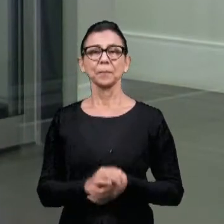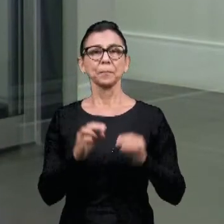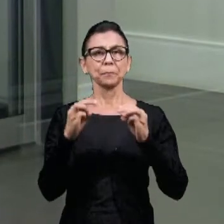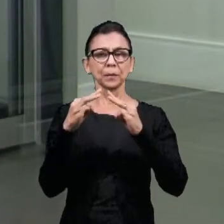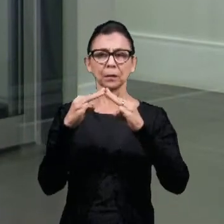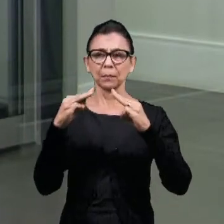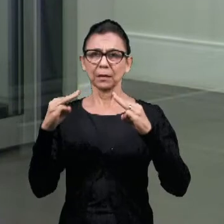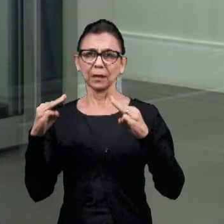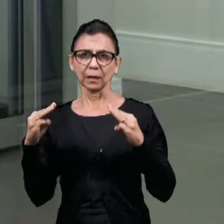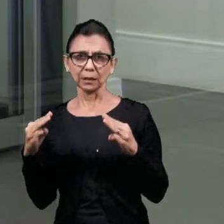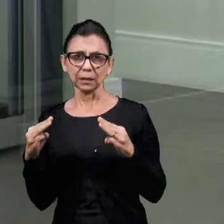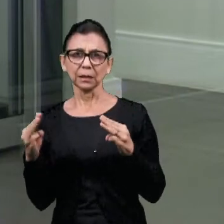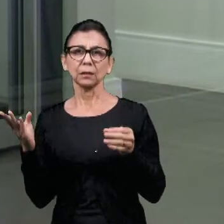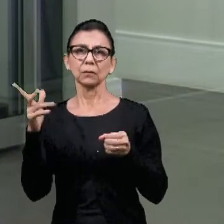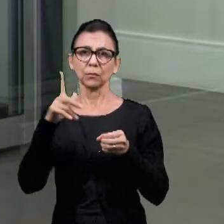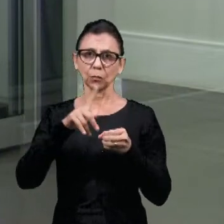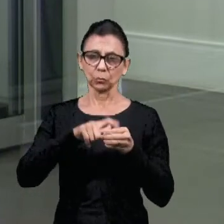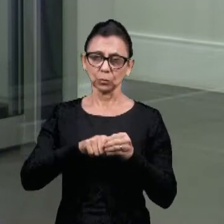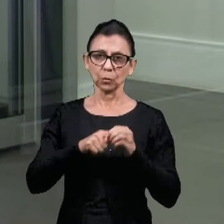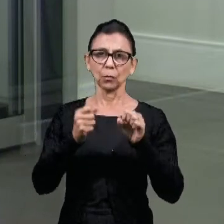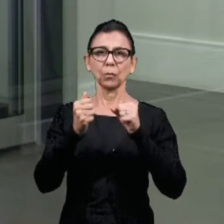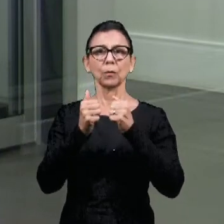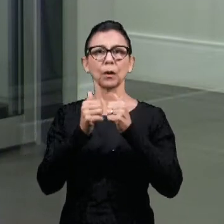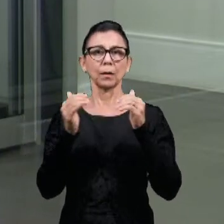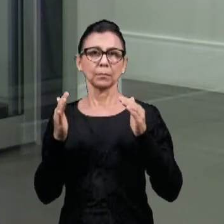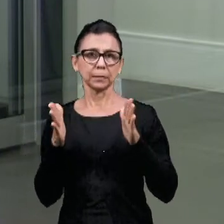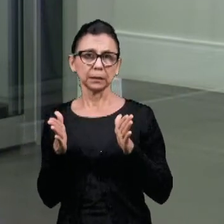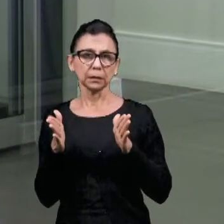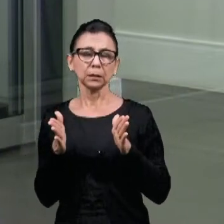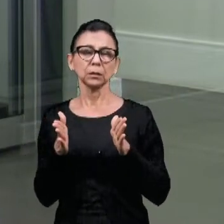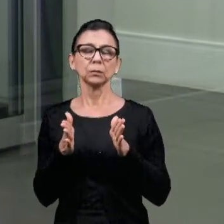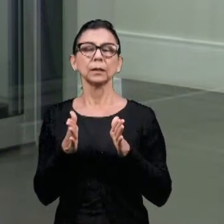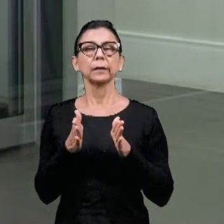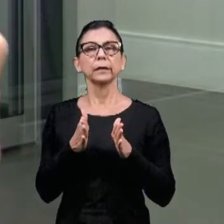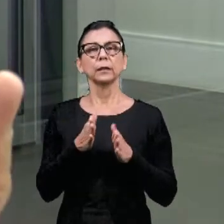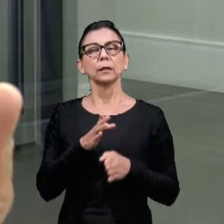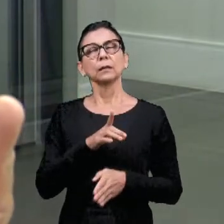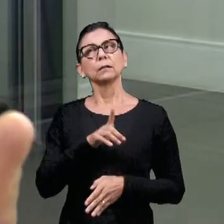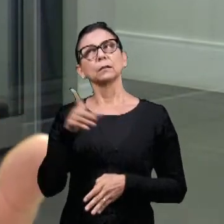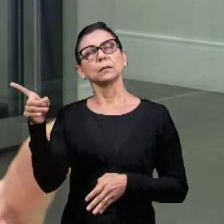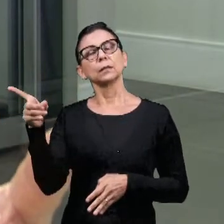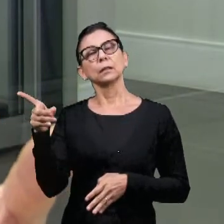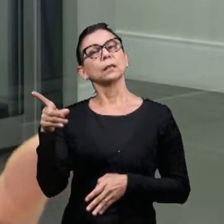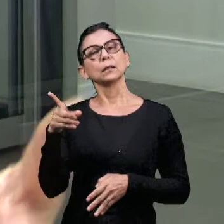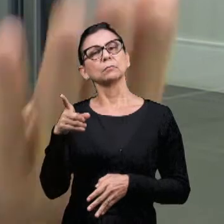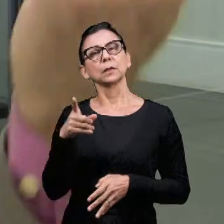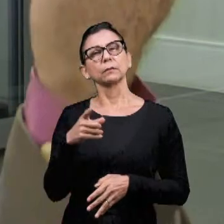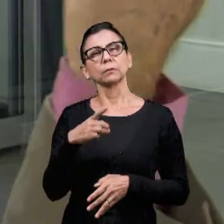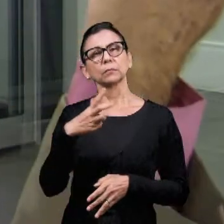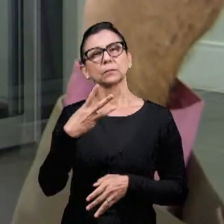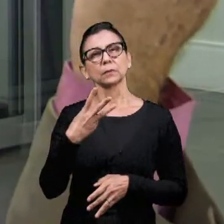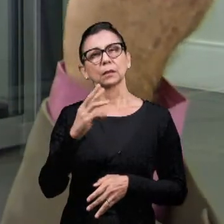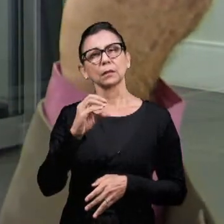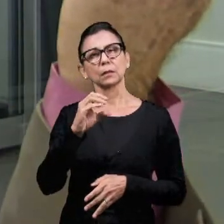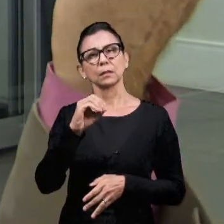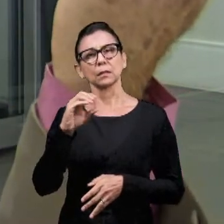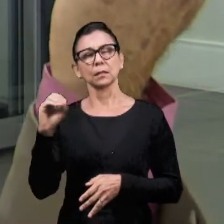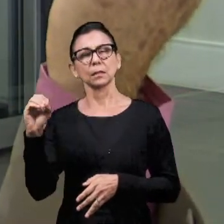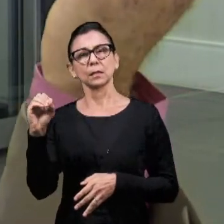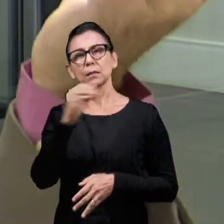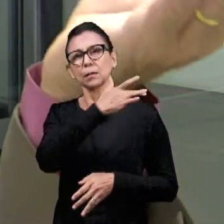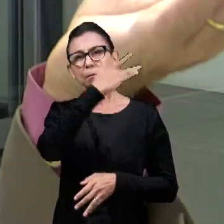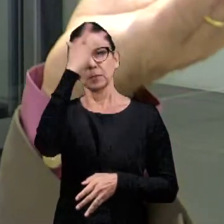nós voltamos com o Manaim, tivemos lá mais de 300 pessoas agora